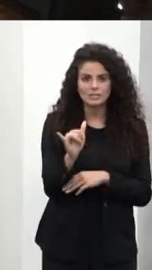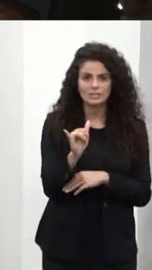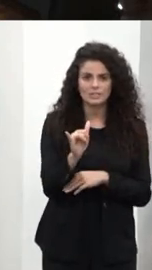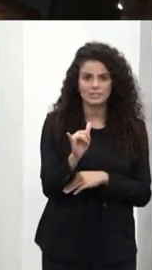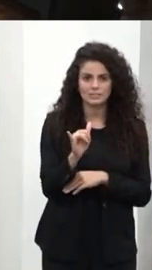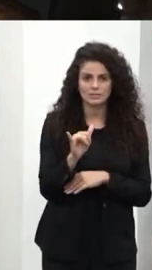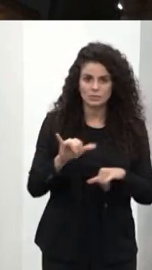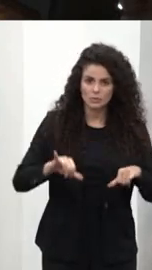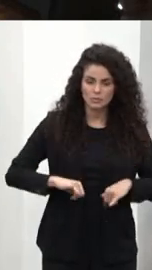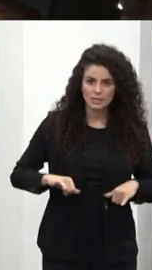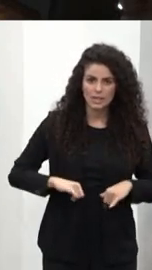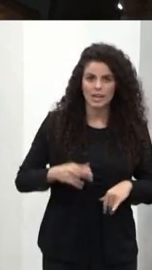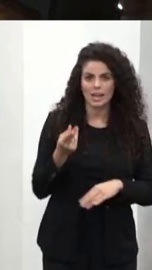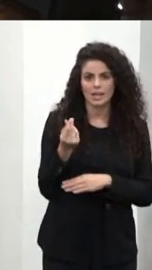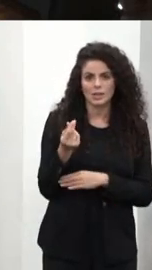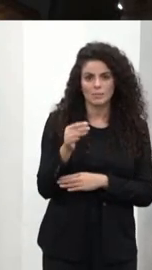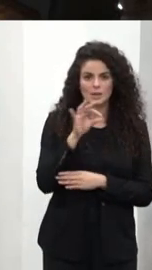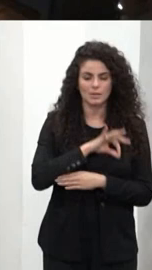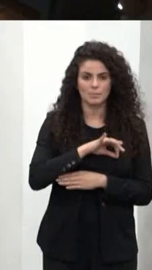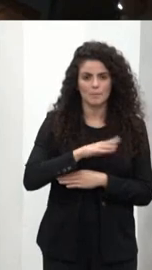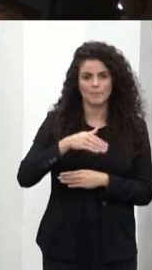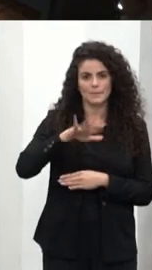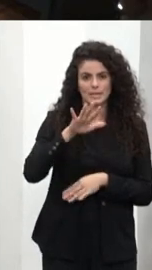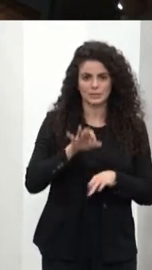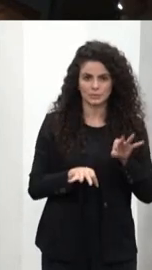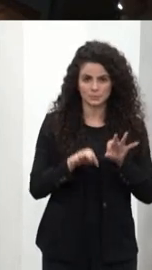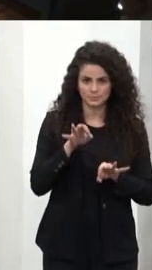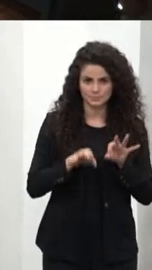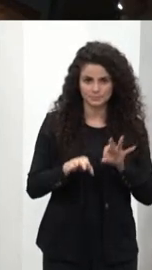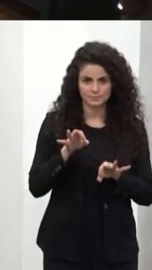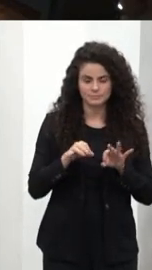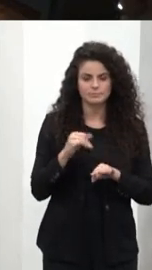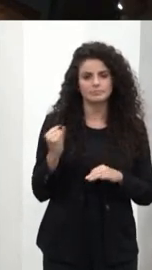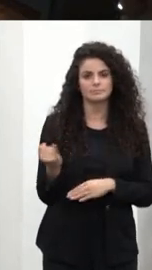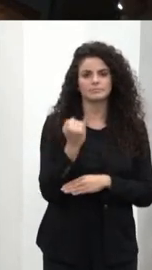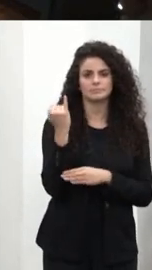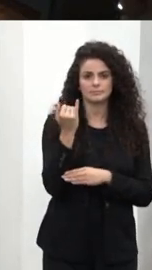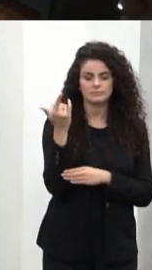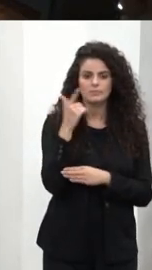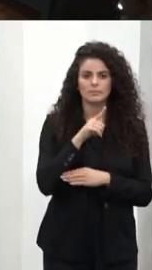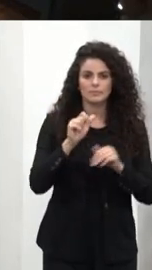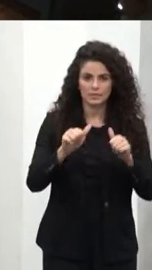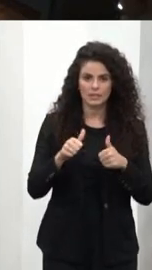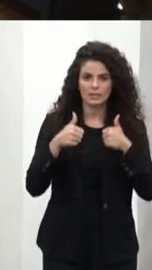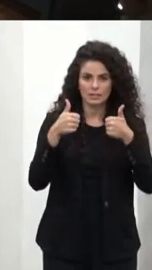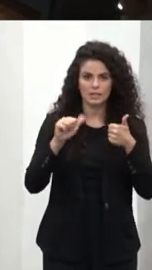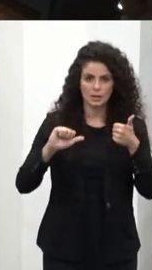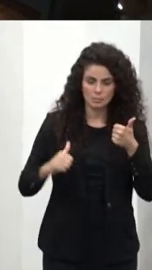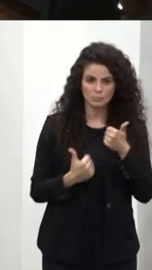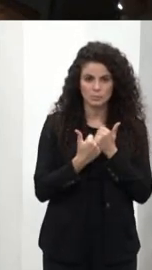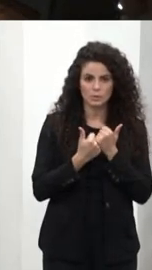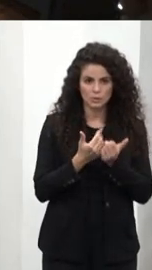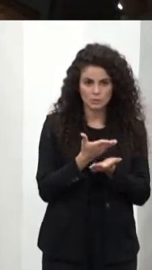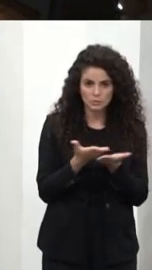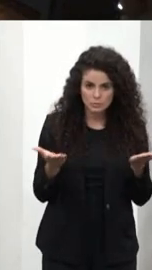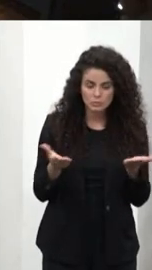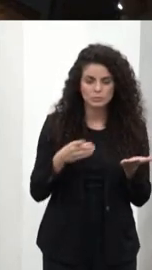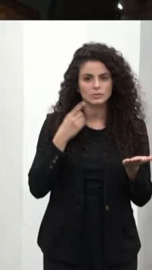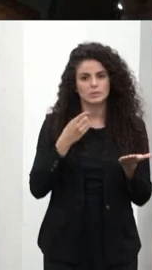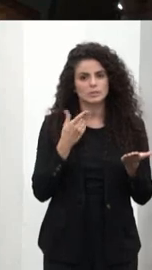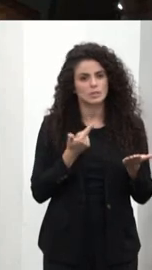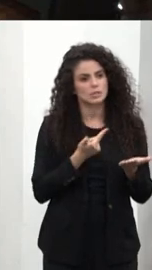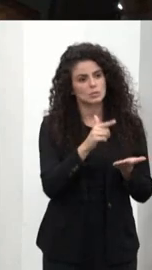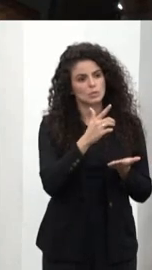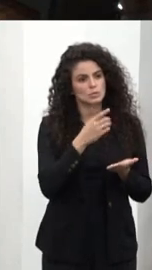uma remuneração até mais justa então assim é possível sim que as condições sejam melhoradas e conto com o apoio do Senhor Deputado e de todos os